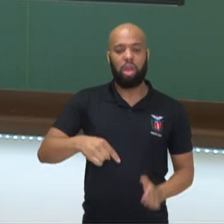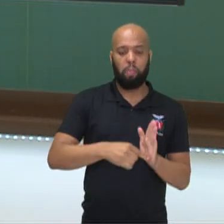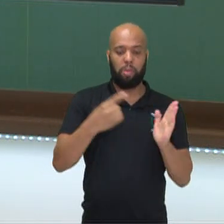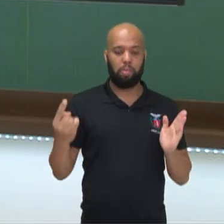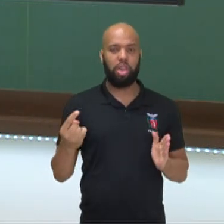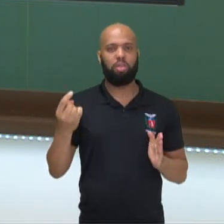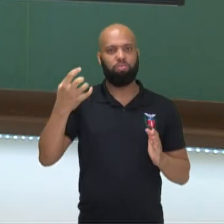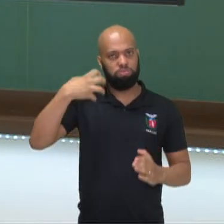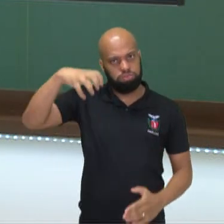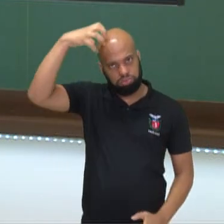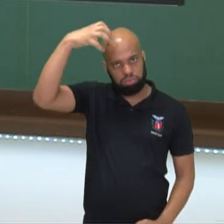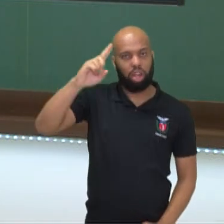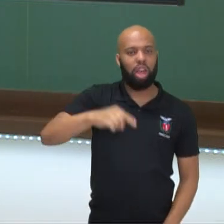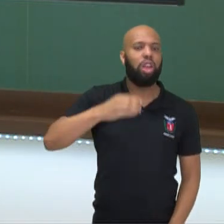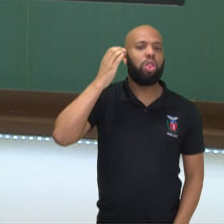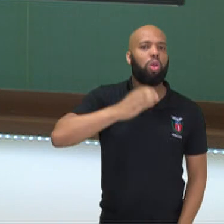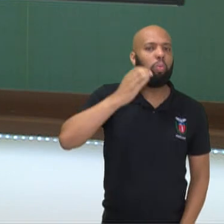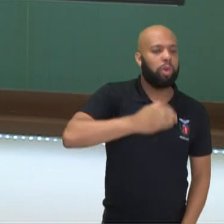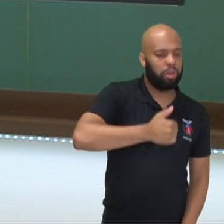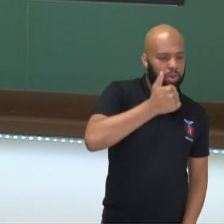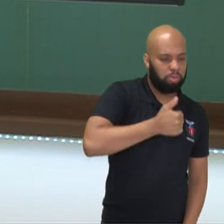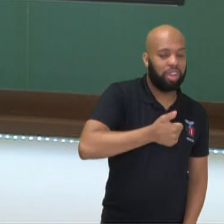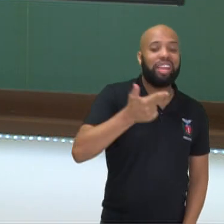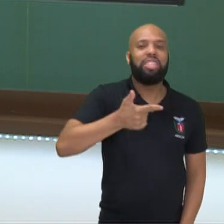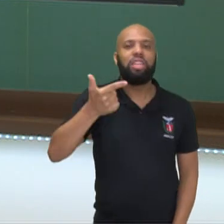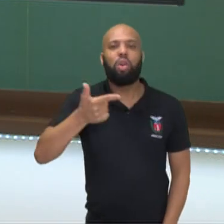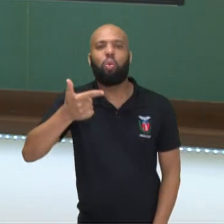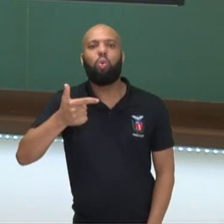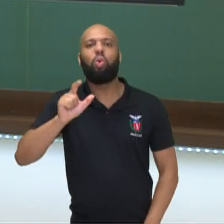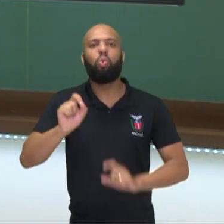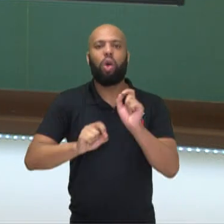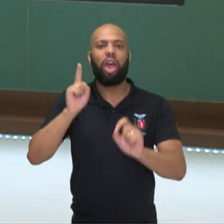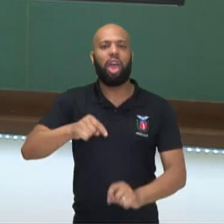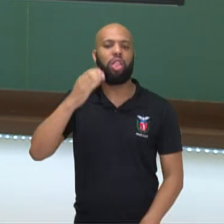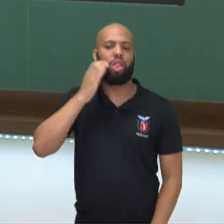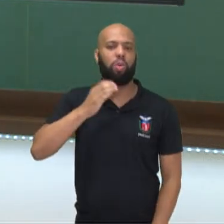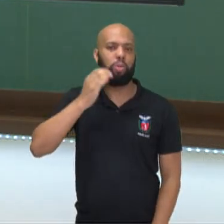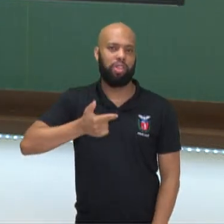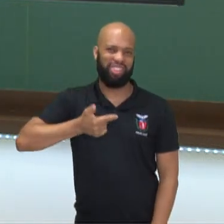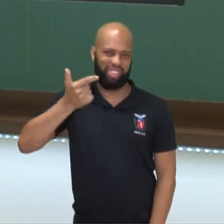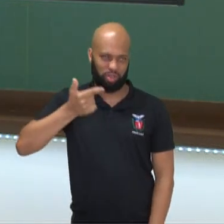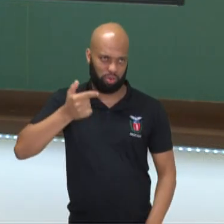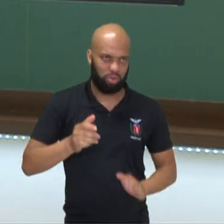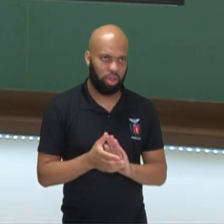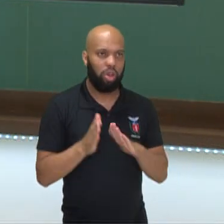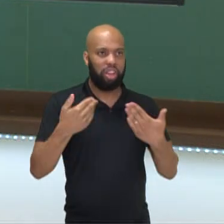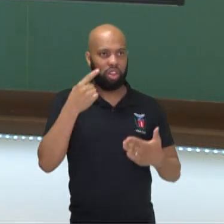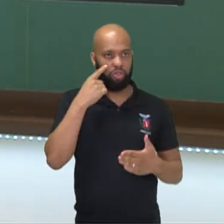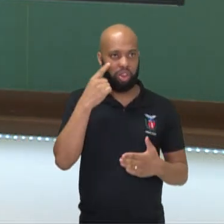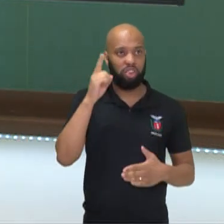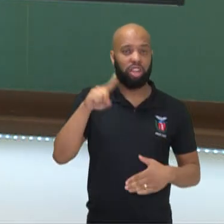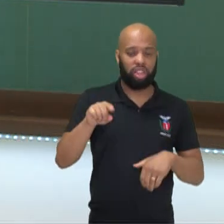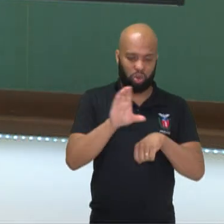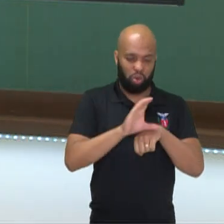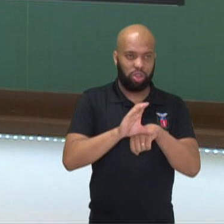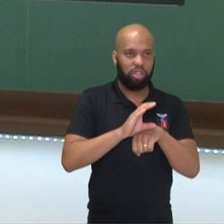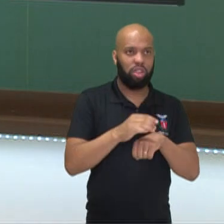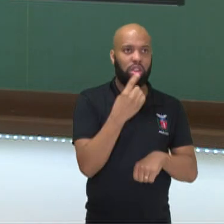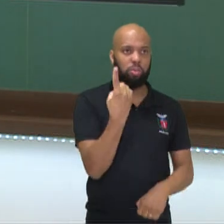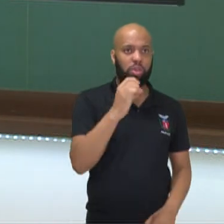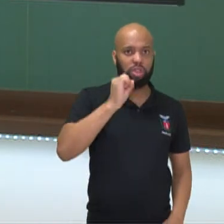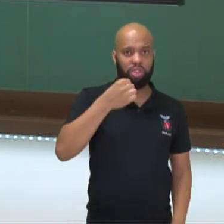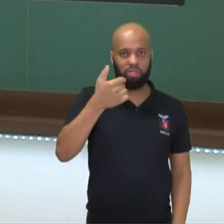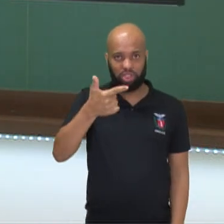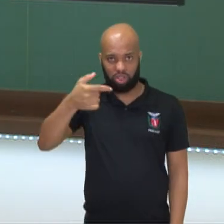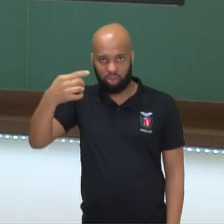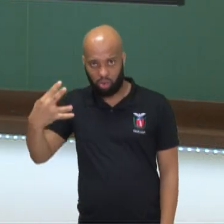governo de Dom Pedro I. Segundo reinado, governo de Dom Pedro II. Então, a Constituição de